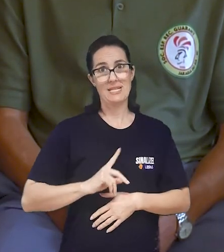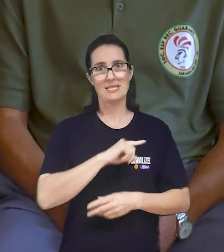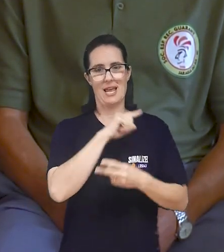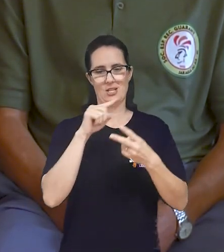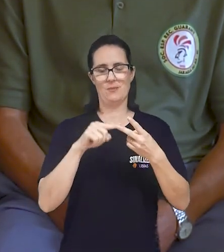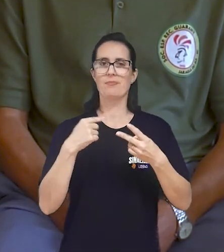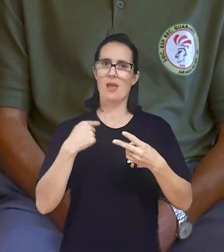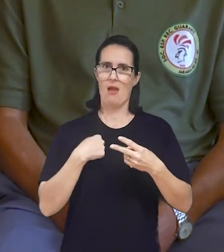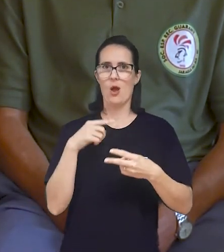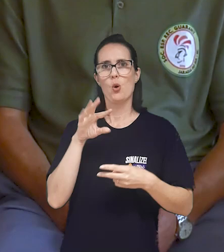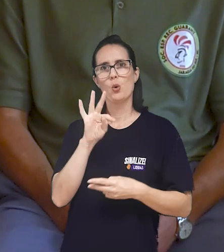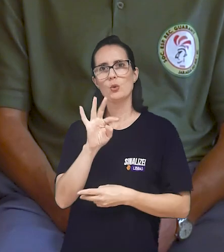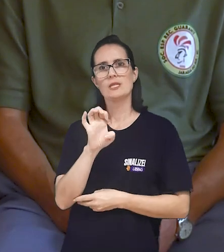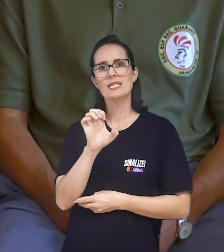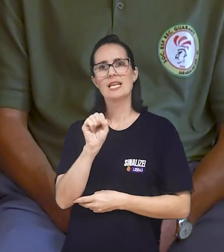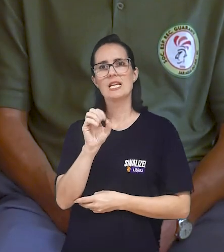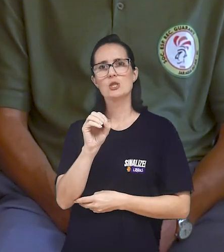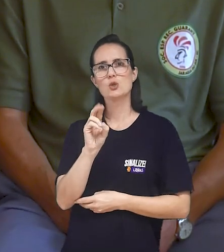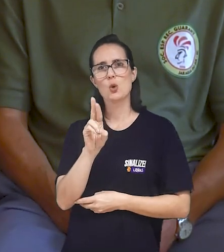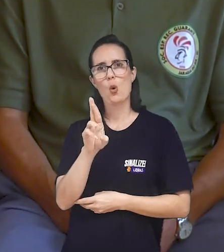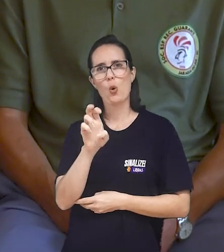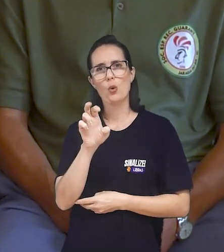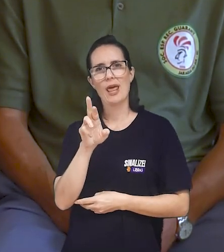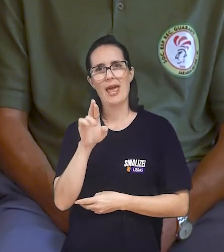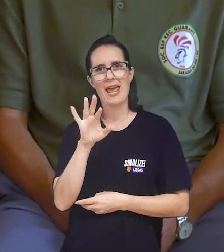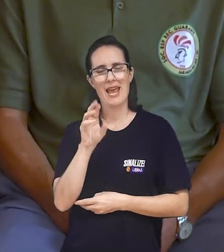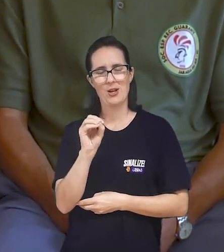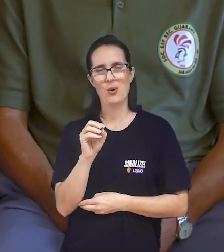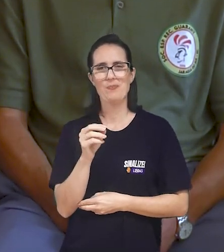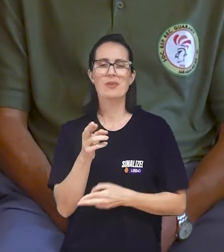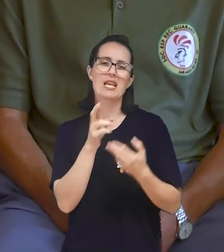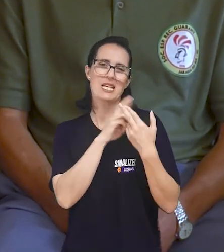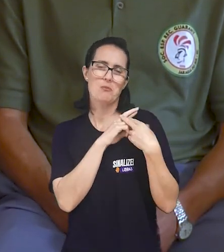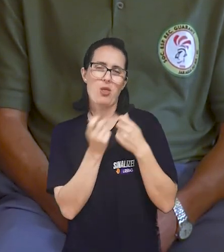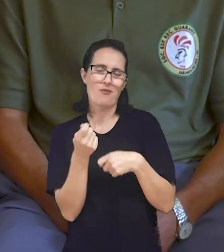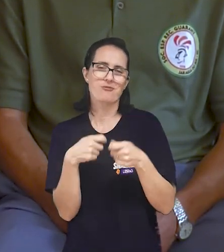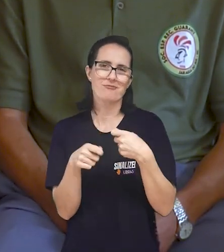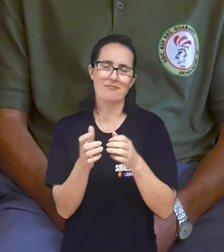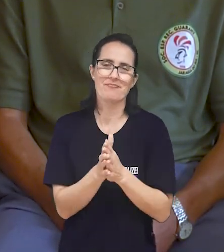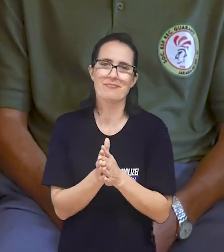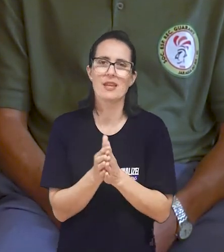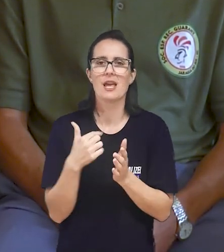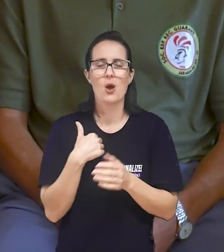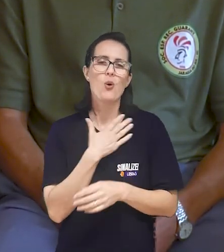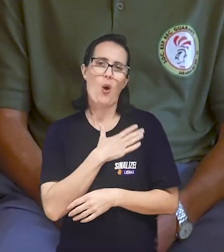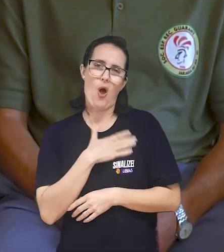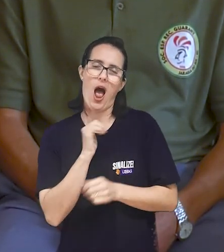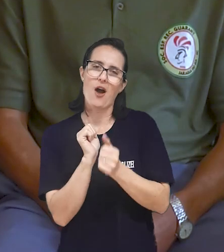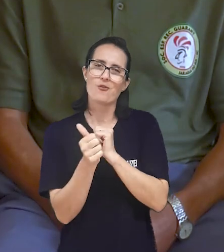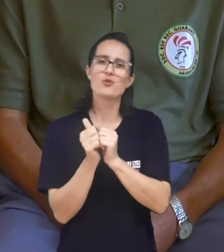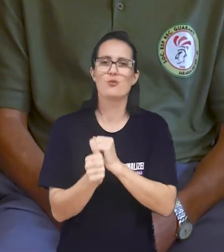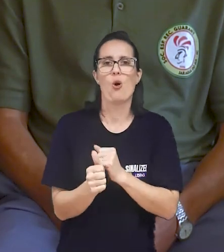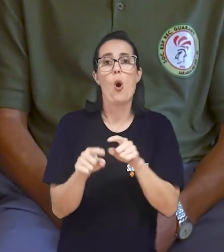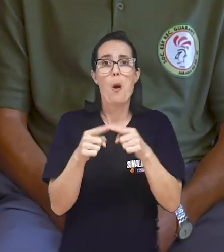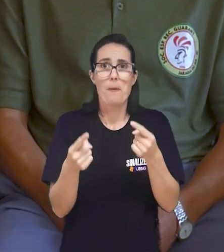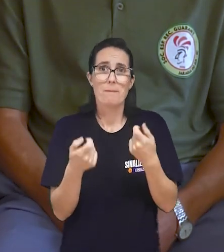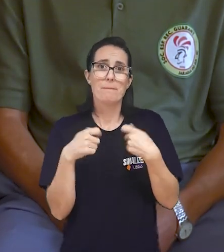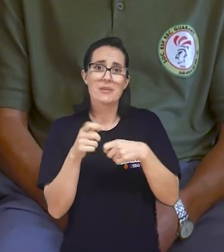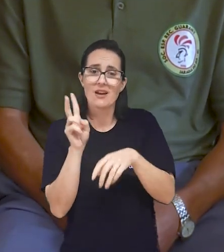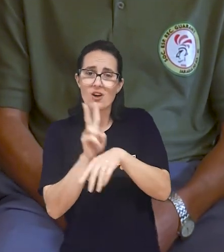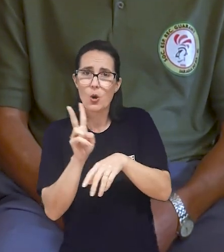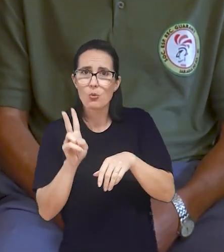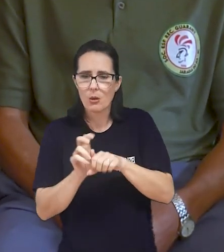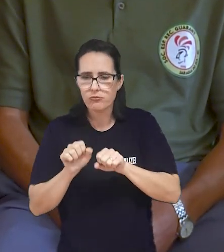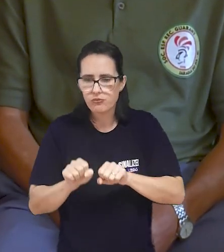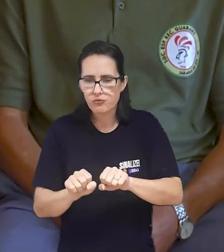tesoureiro. Mas porque eu gostava do futebol e antes disso eu já tinha começado a manter o campo, que estava no mato na época